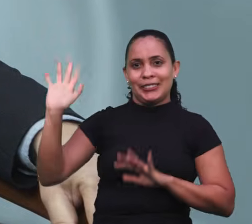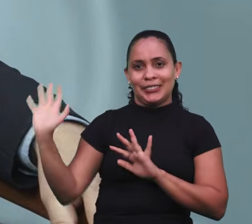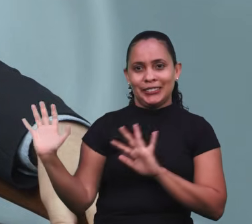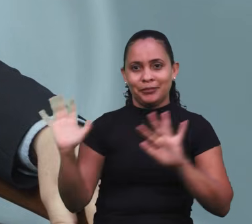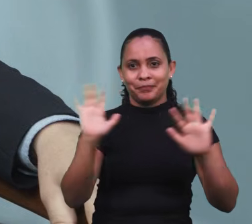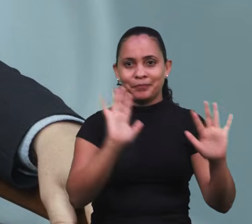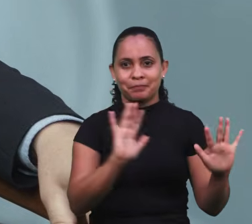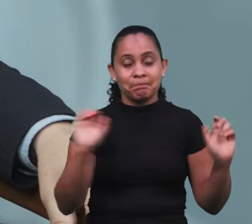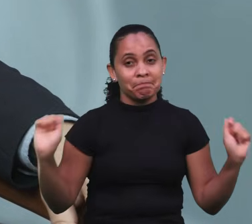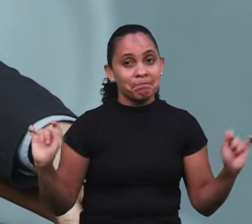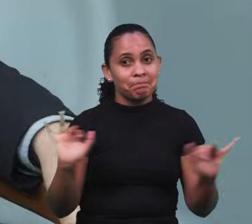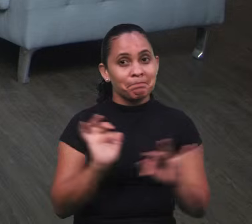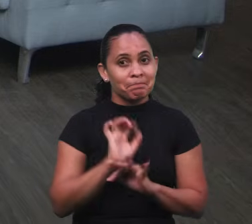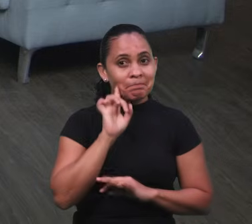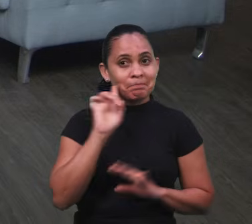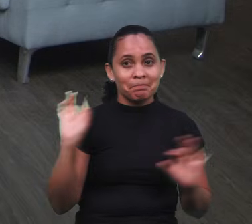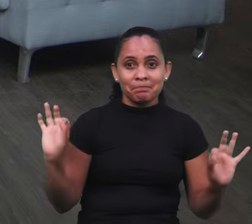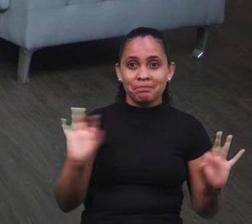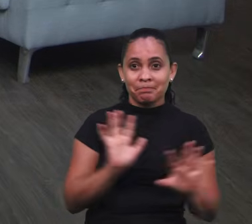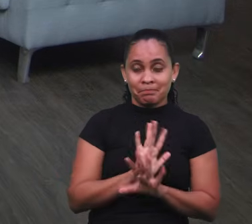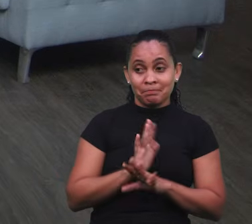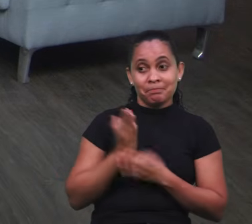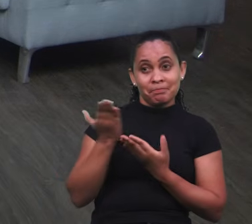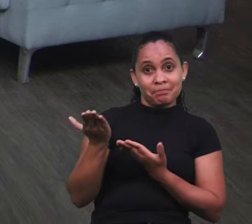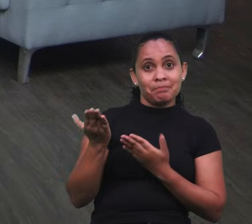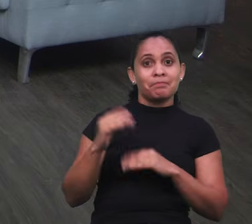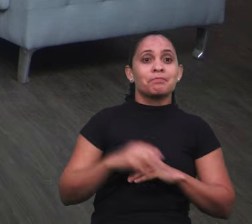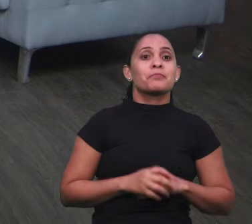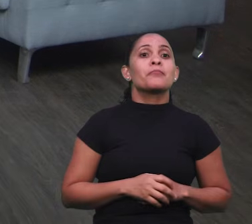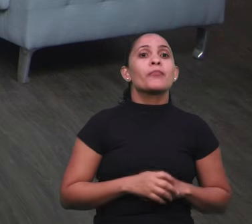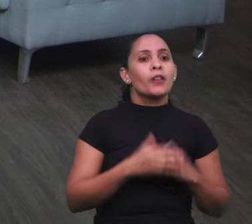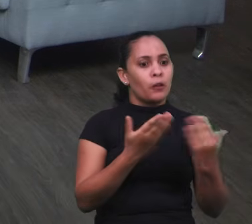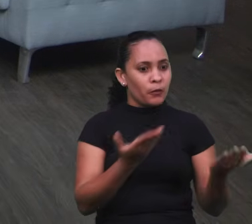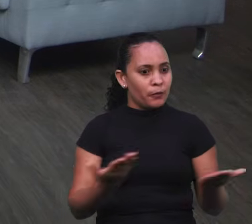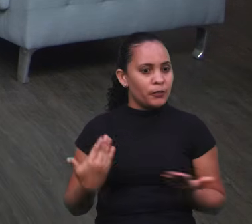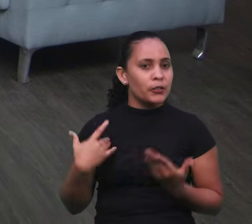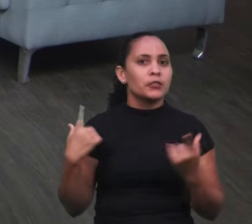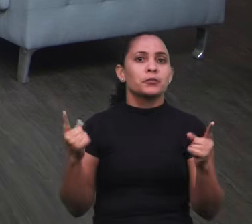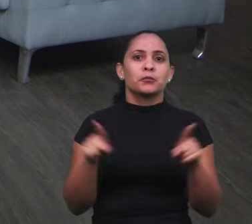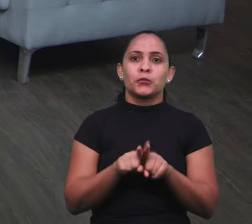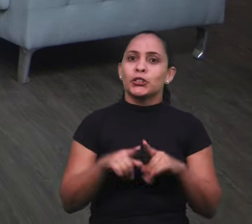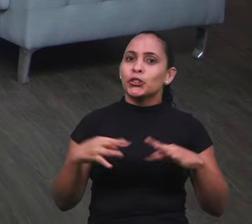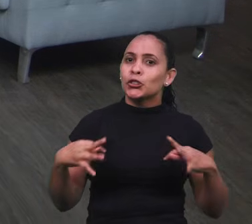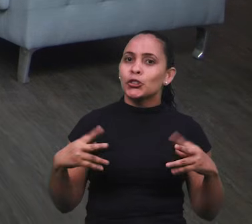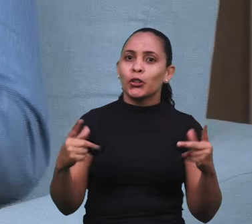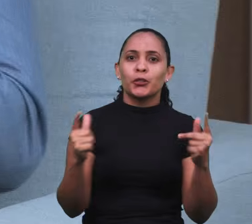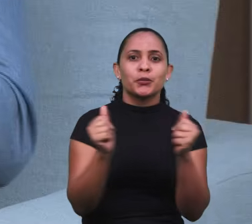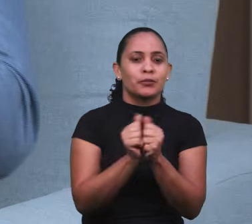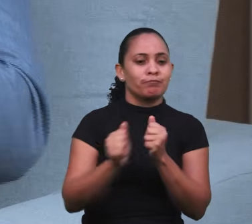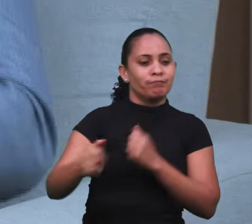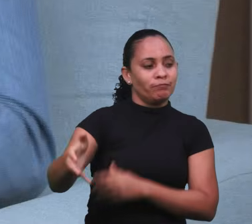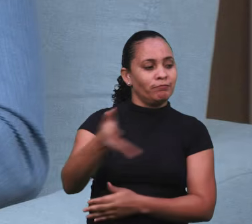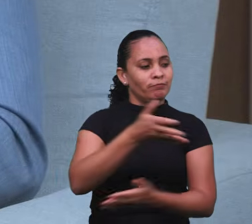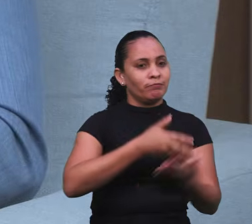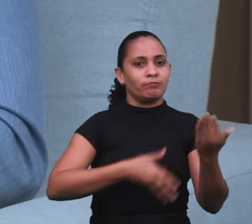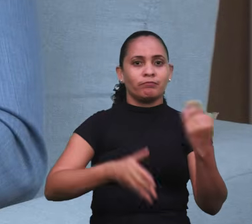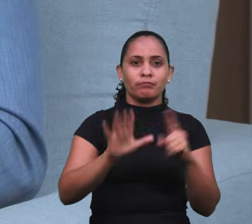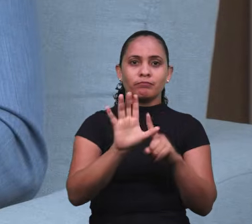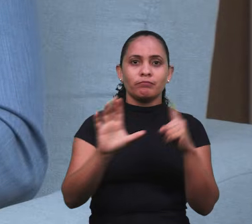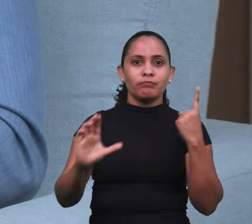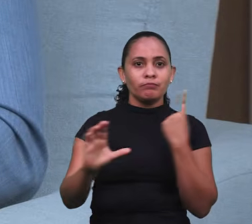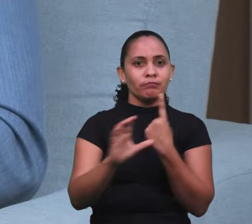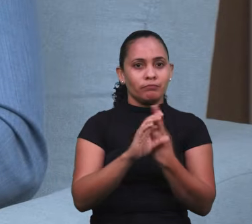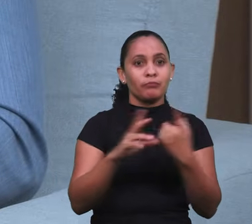glorificarmos o nome do nosso Deus. Glória a Deus. Pronto, tá aí o endereço, já está feito o convite para que todos possam